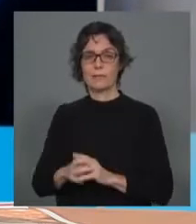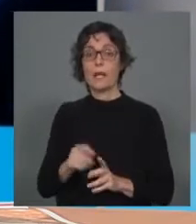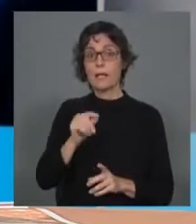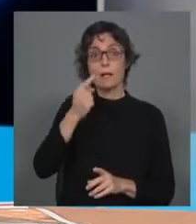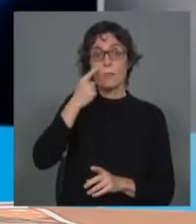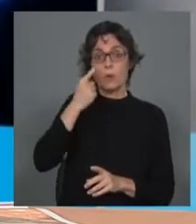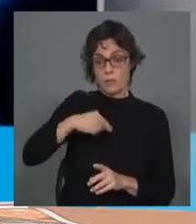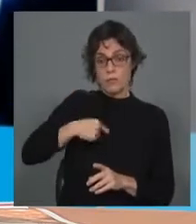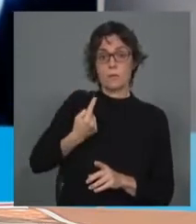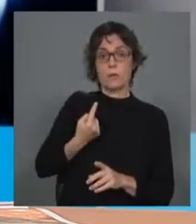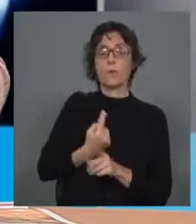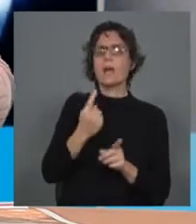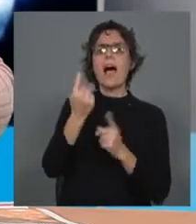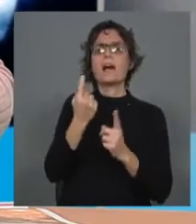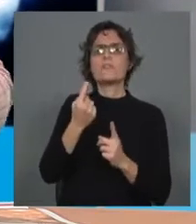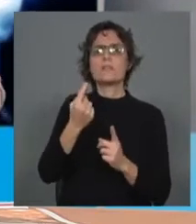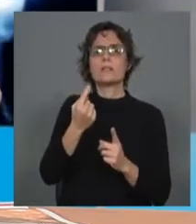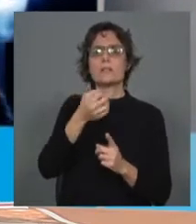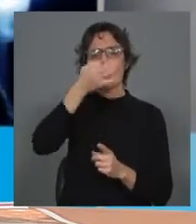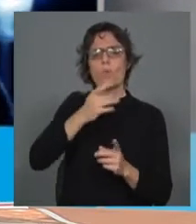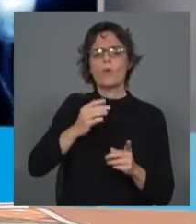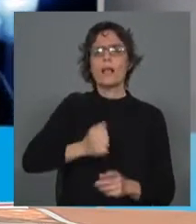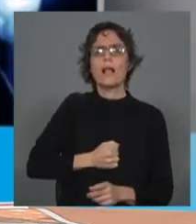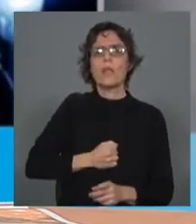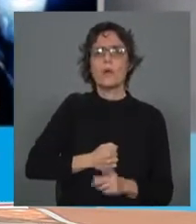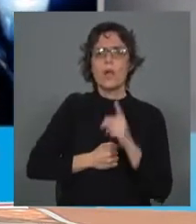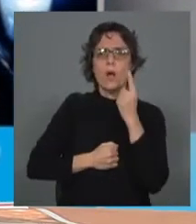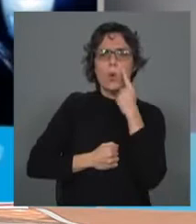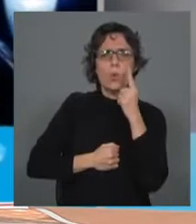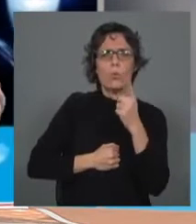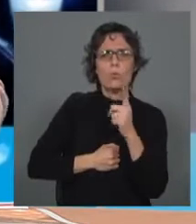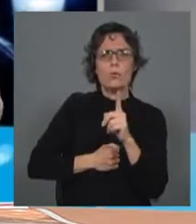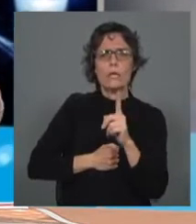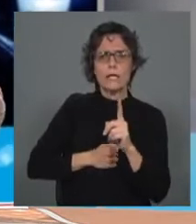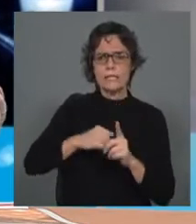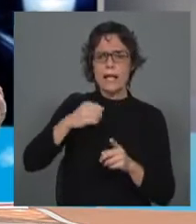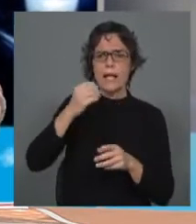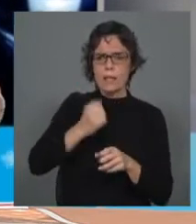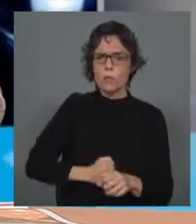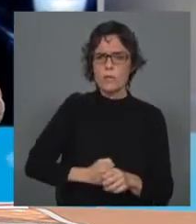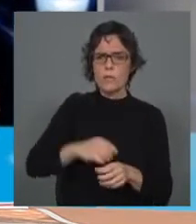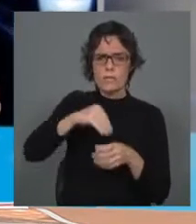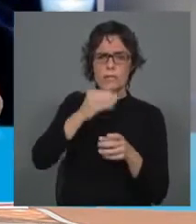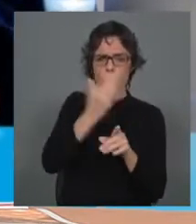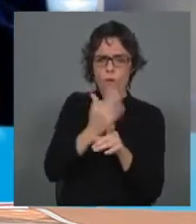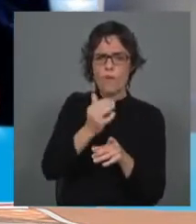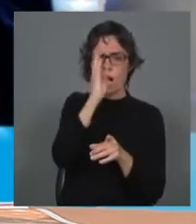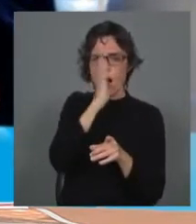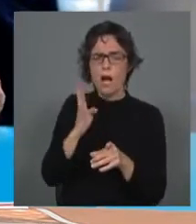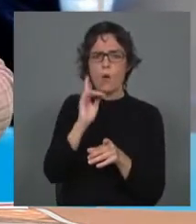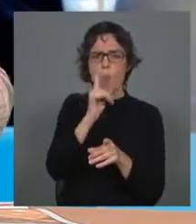própria Igreja Católica, nem sempre conhece todas as cerimônias, todas as representatividades cerimoniais e todas